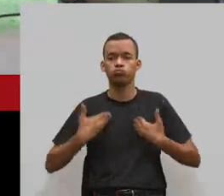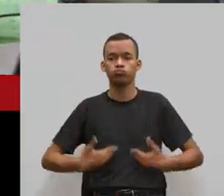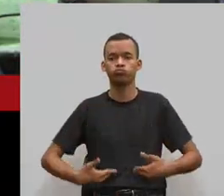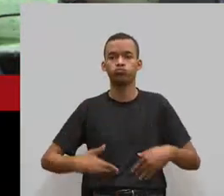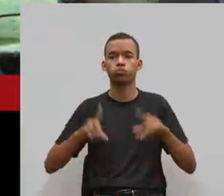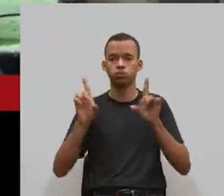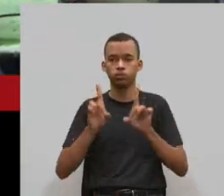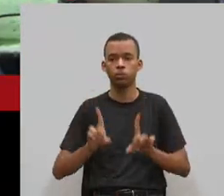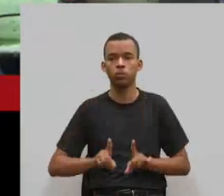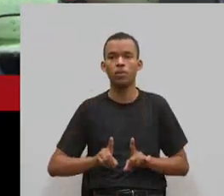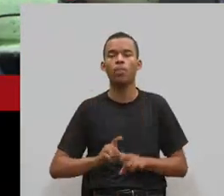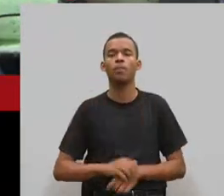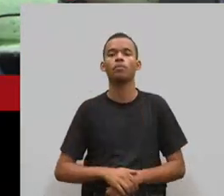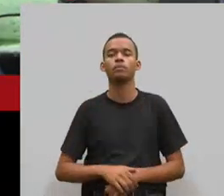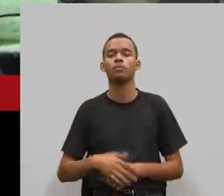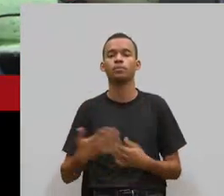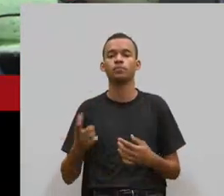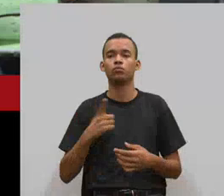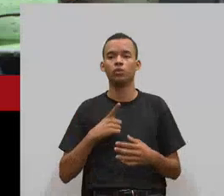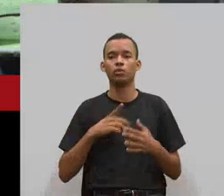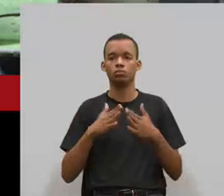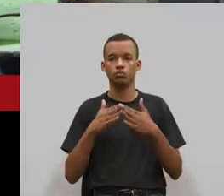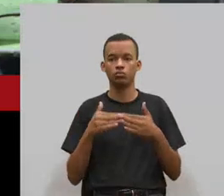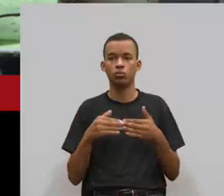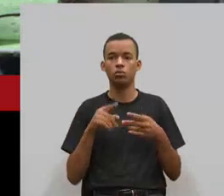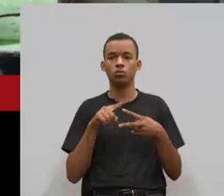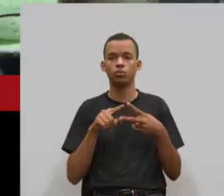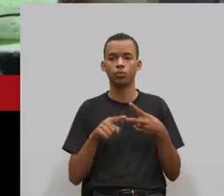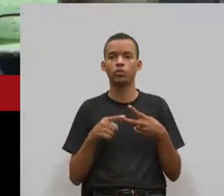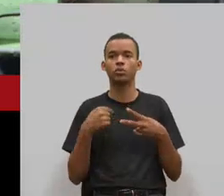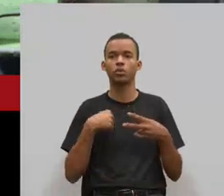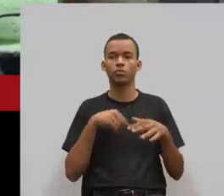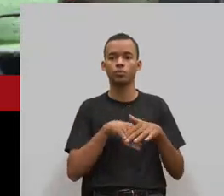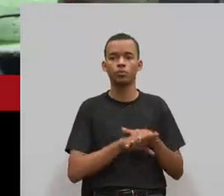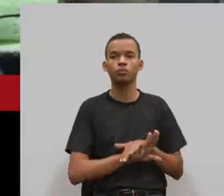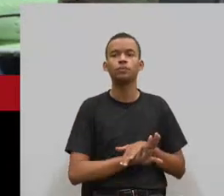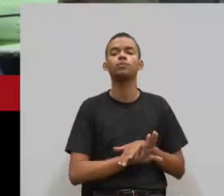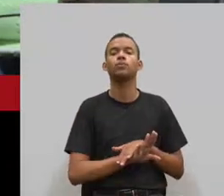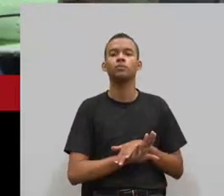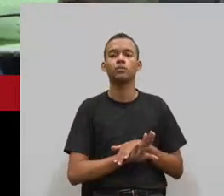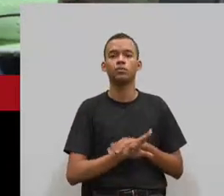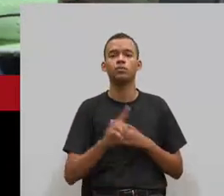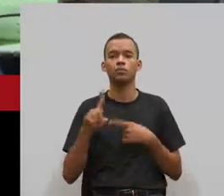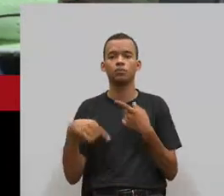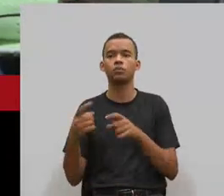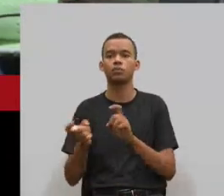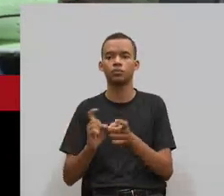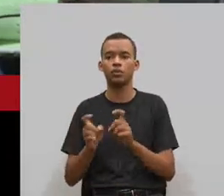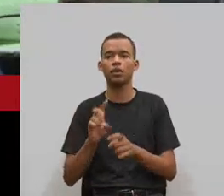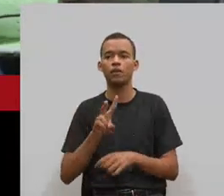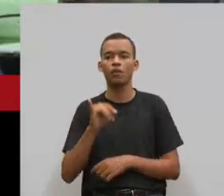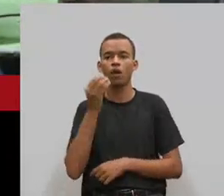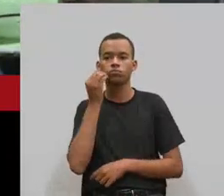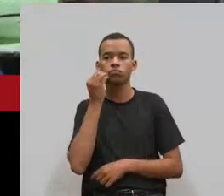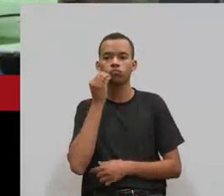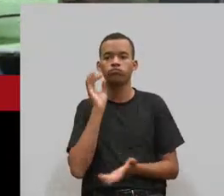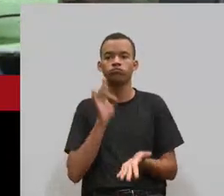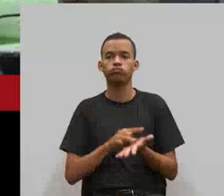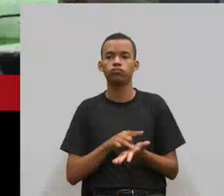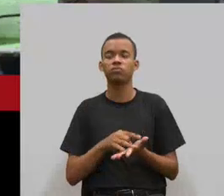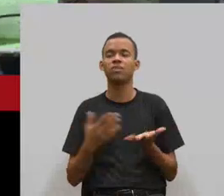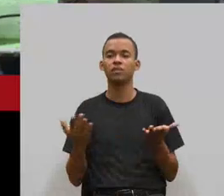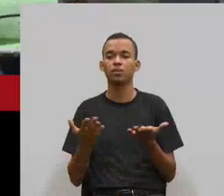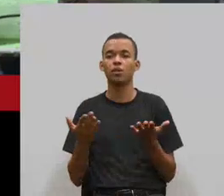esses requerimentos vão ficar aqui na nossa pasta na próxima reunião nós teremos o quum para votação passo a palavra então para as